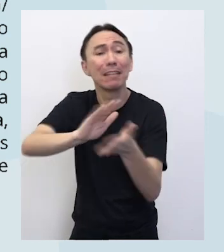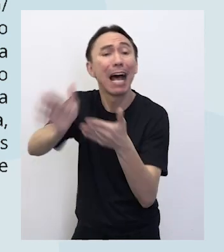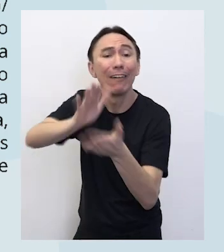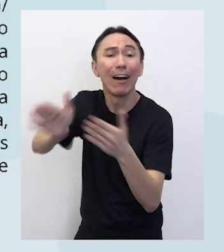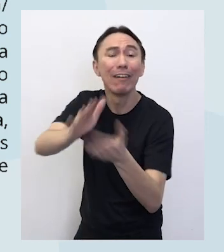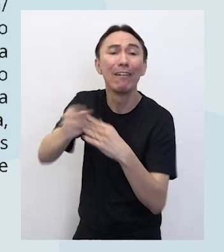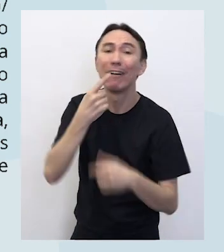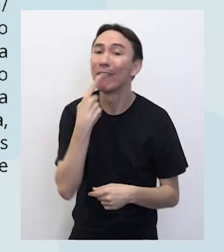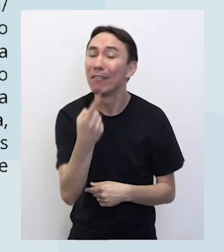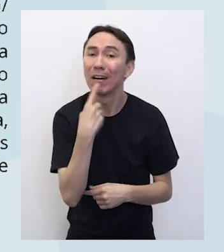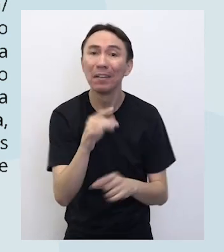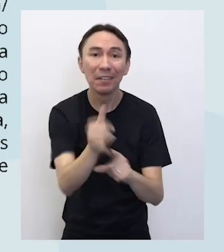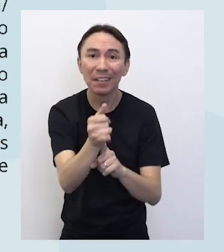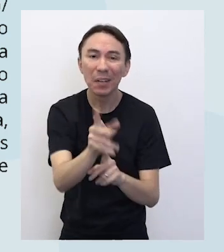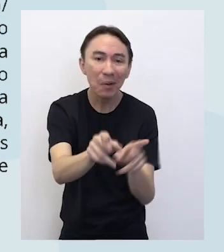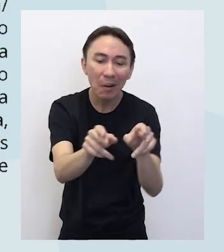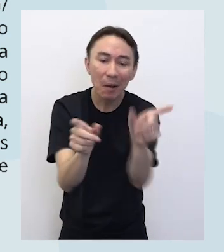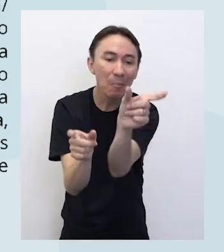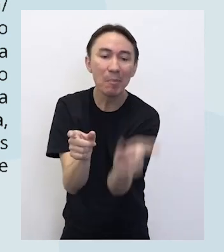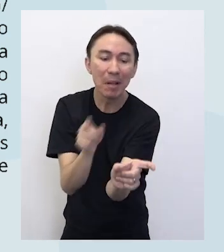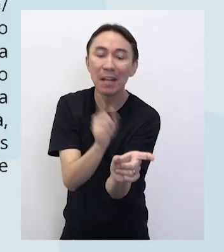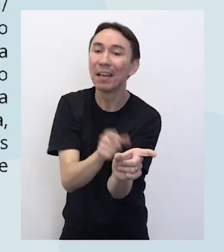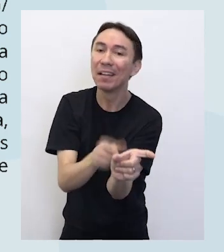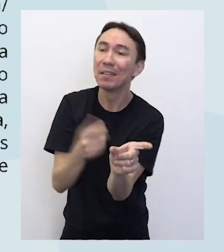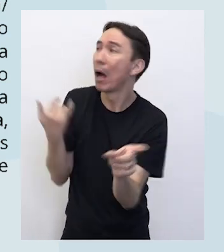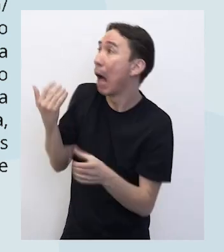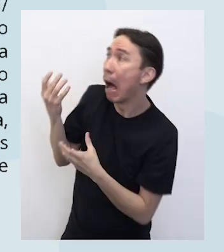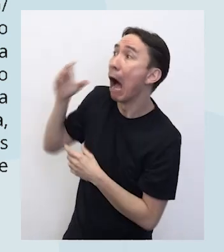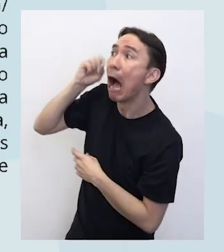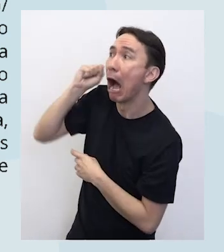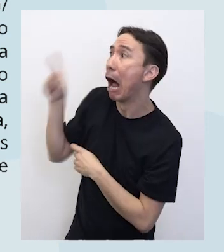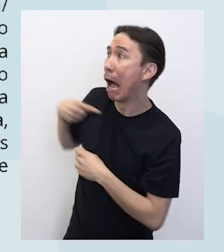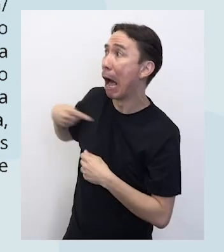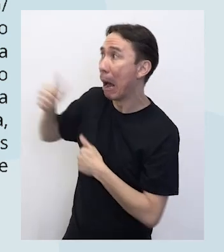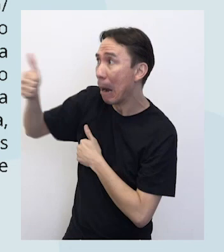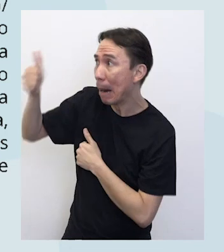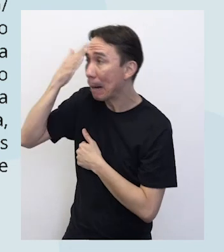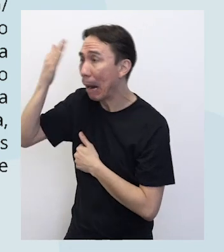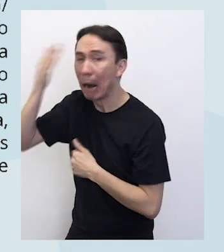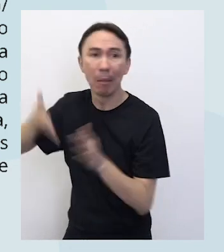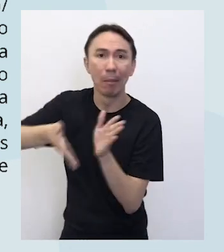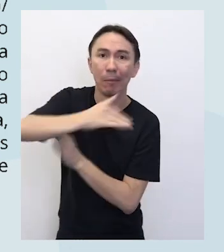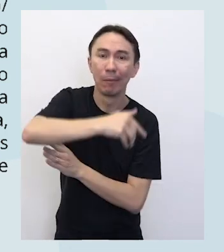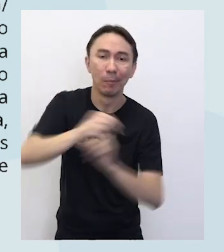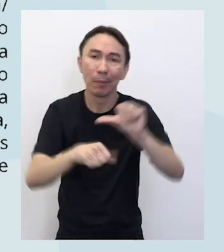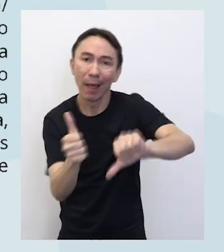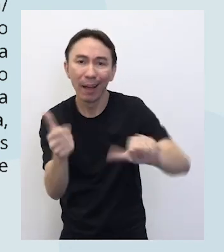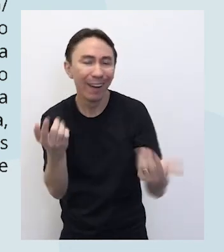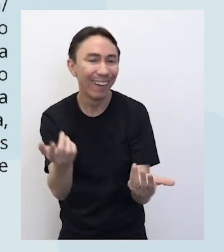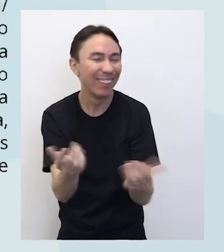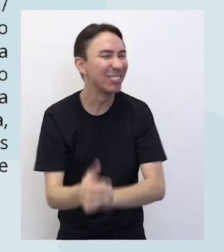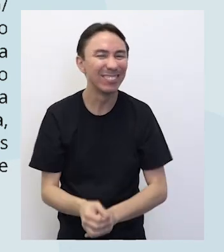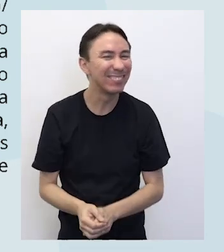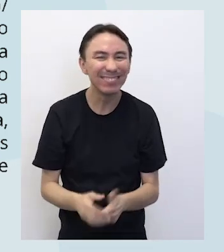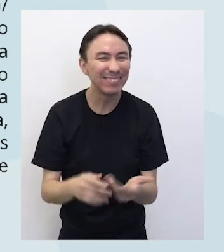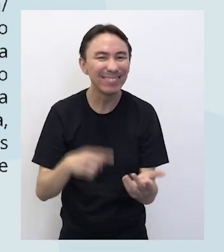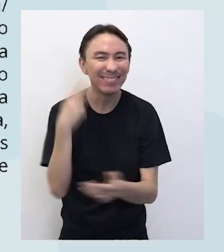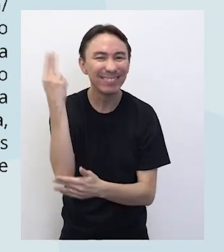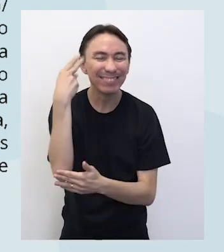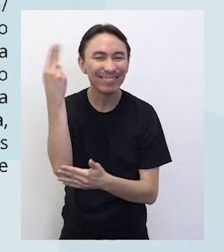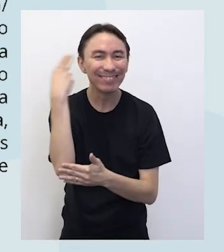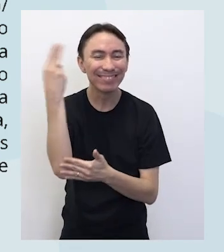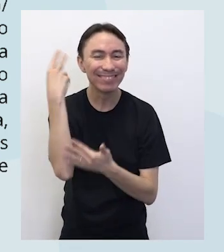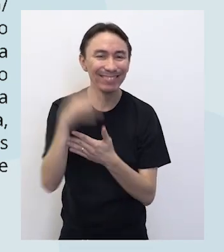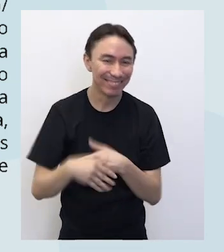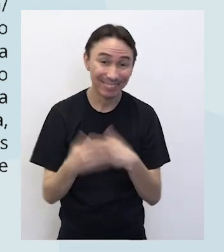personagem, ele pudesse te ouvir e ele pudesse modificar o decorrer daquela narrativa. Tá? Então, para que vocês tenham